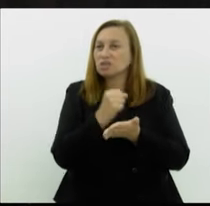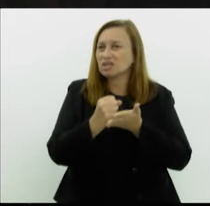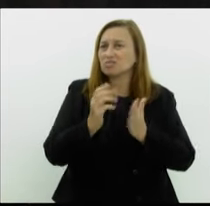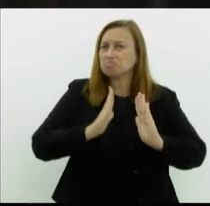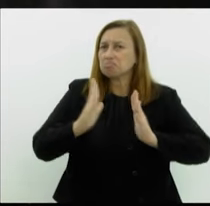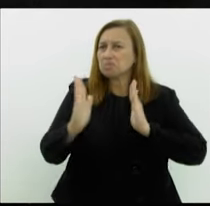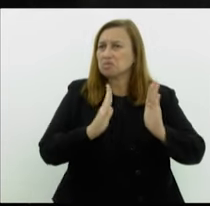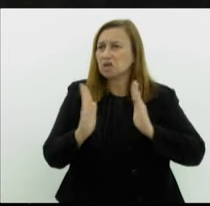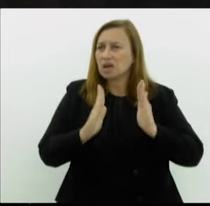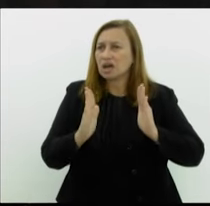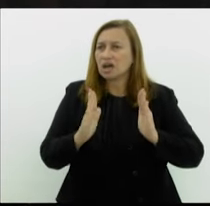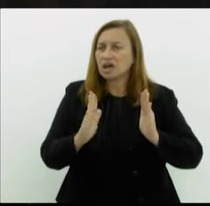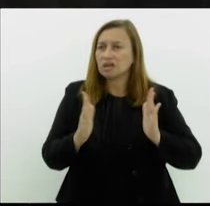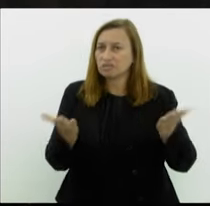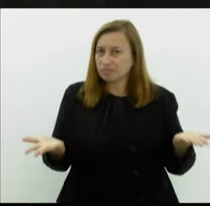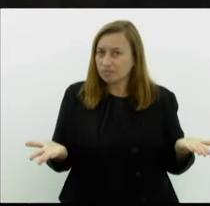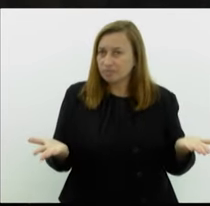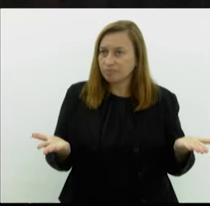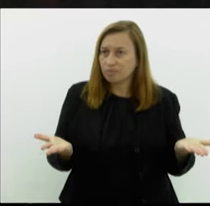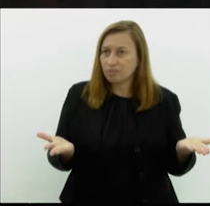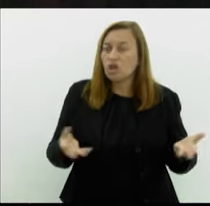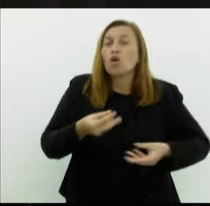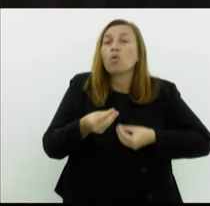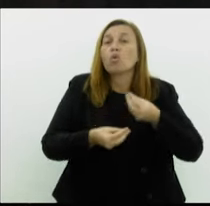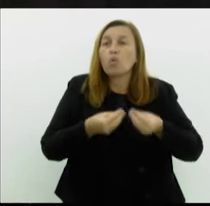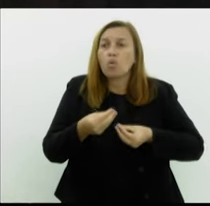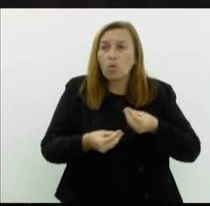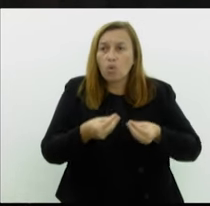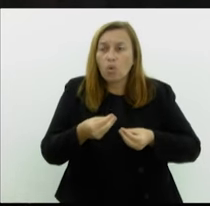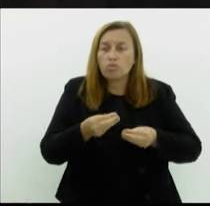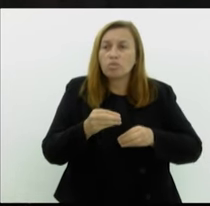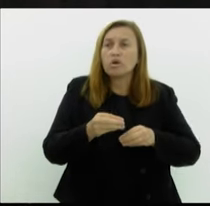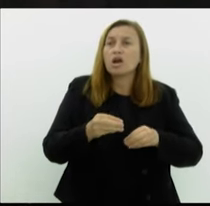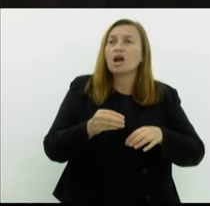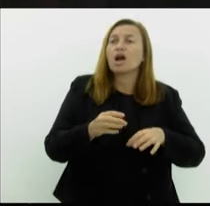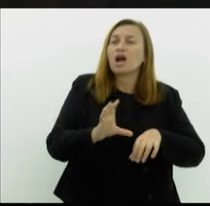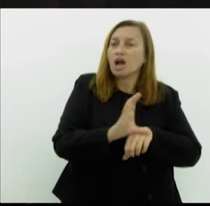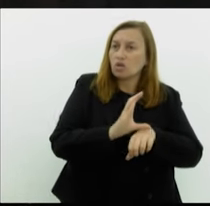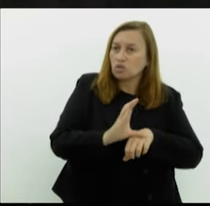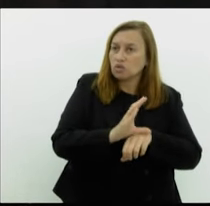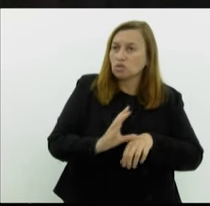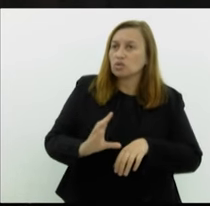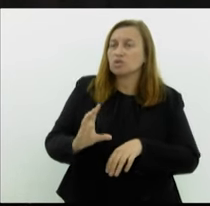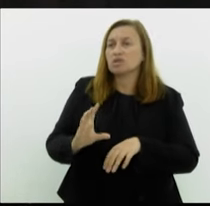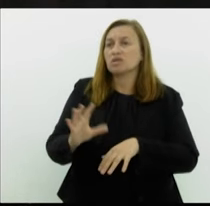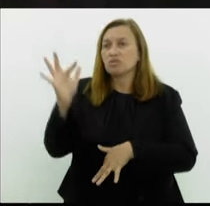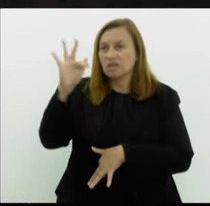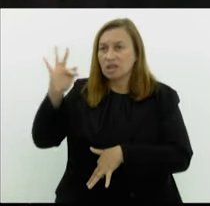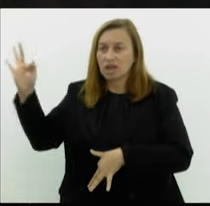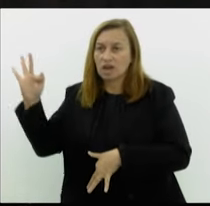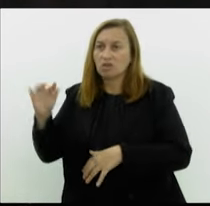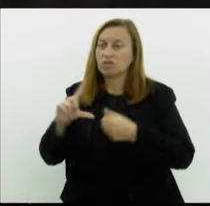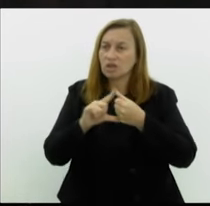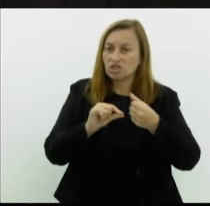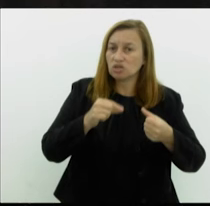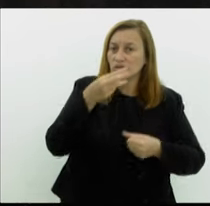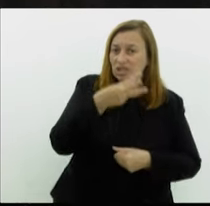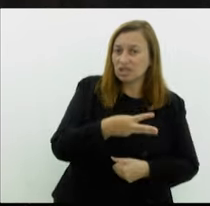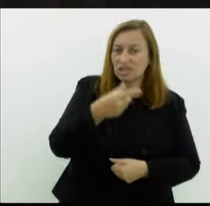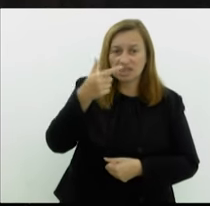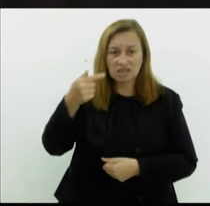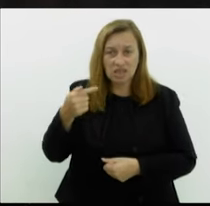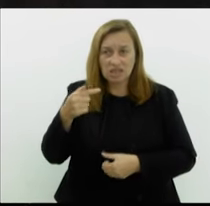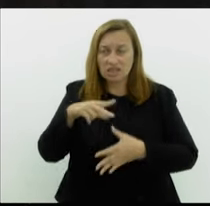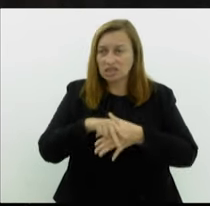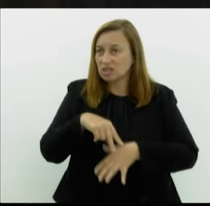temporária, na forma como estabelece a Constituição da República em seu artigo 37, inciso 9,